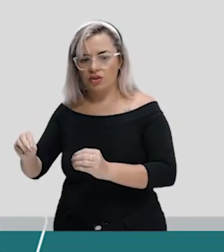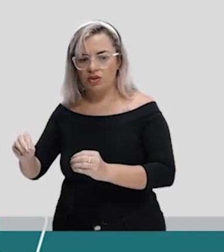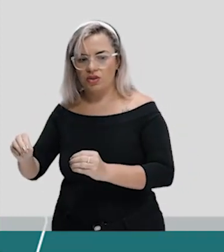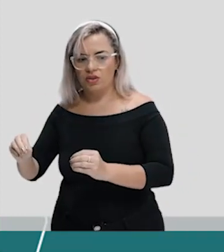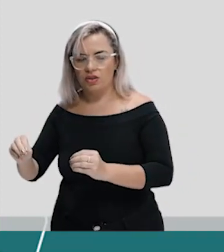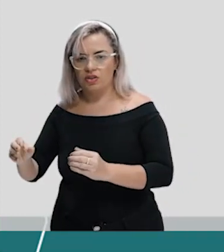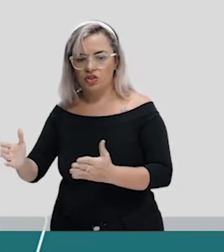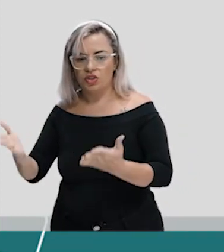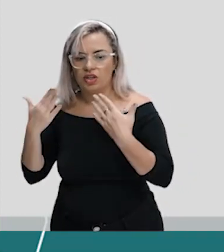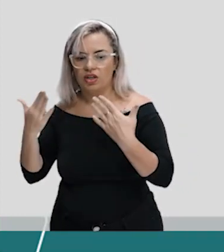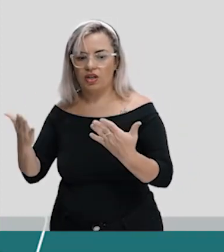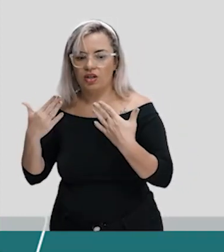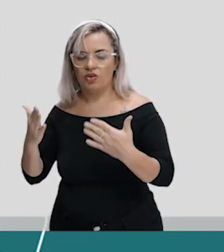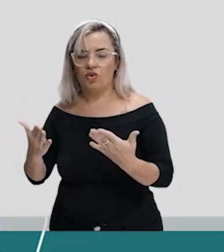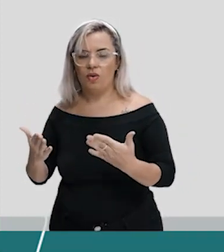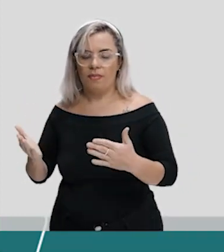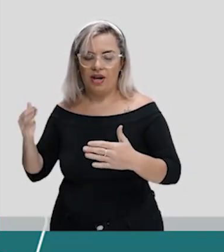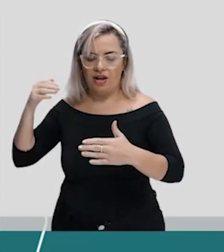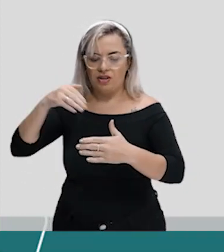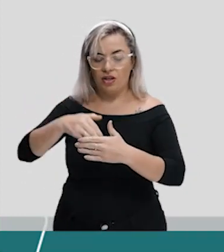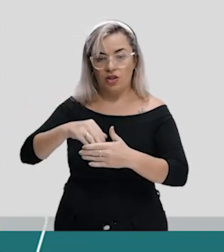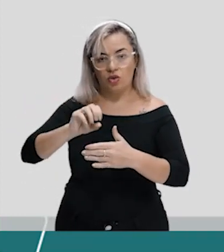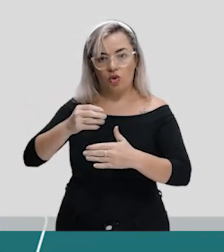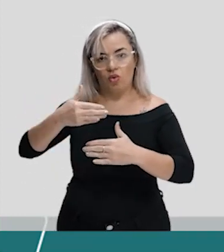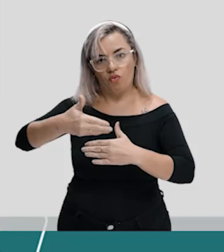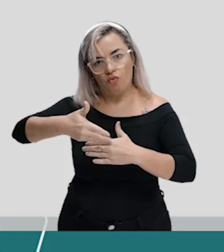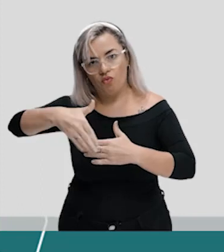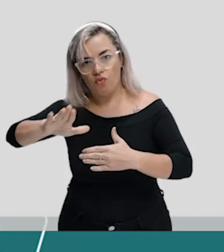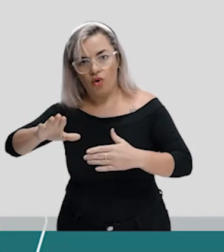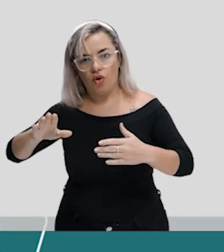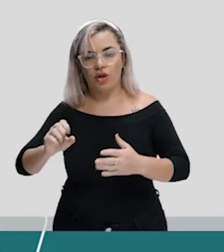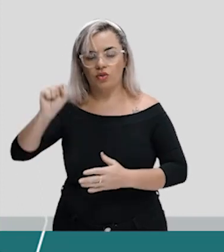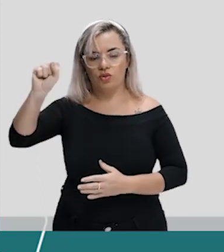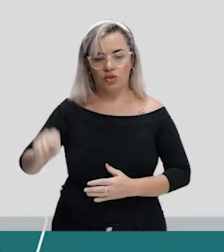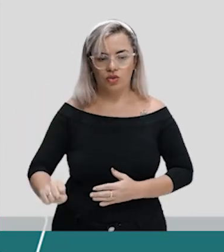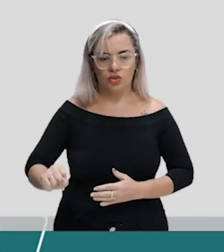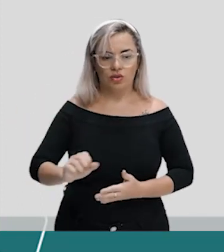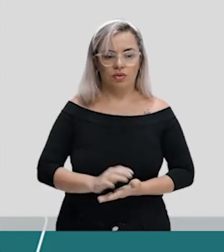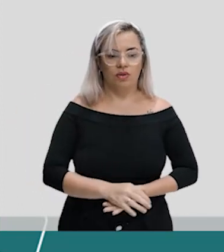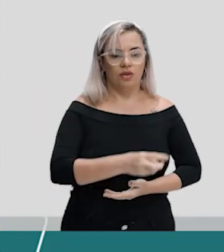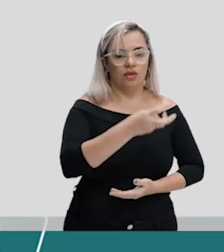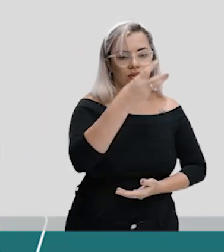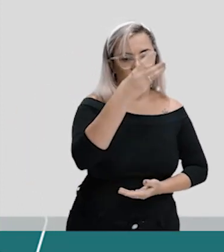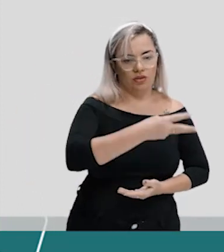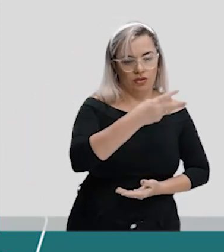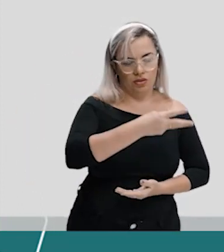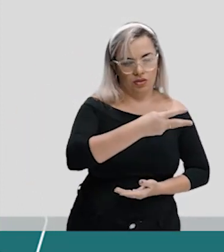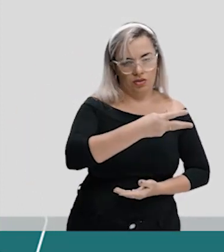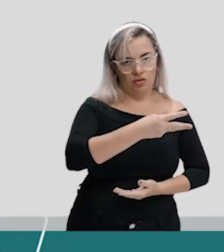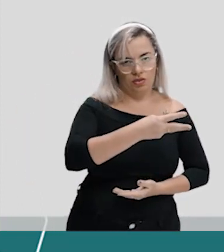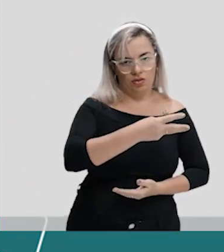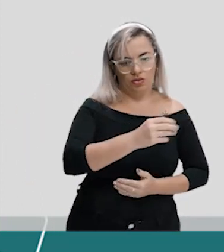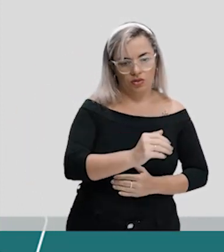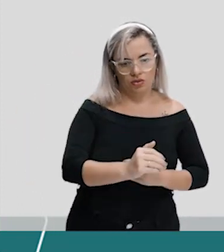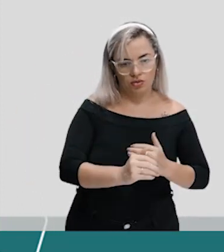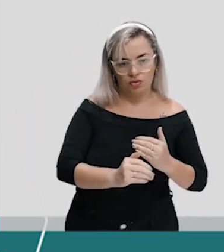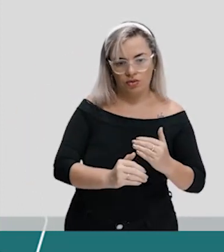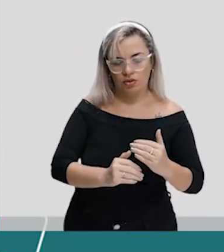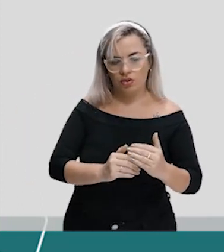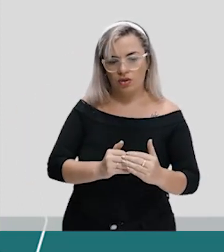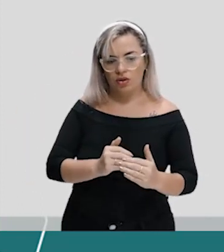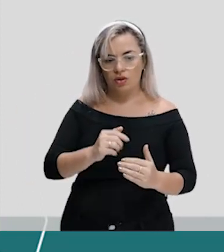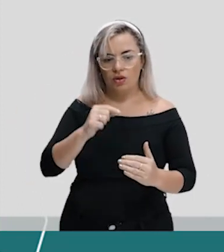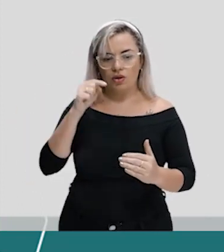sistema. E 3. O processo isobárico sempre ocorre a pressão